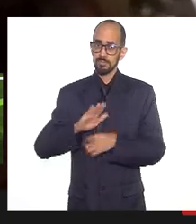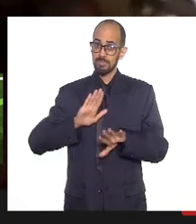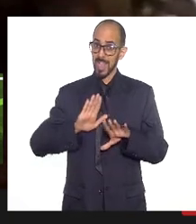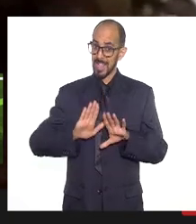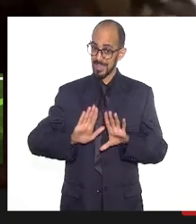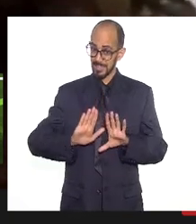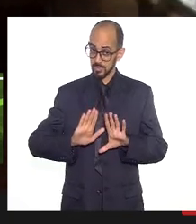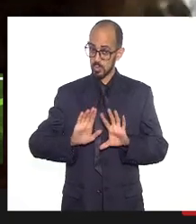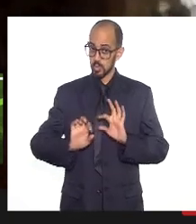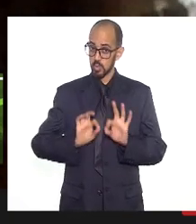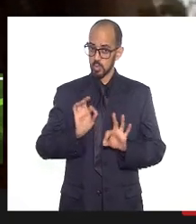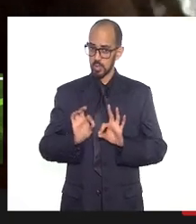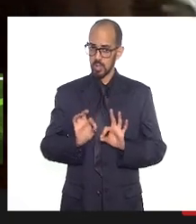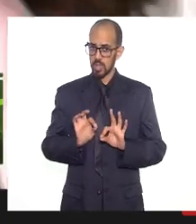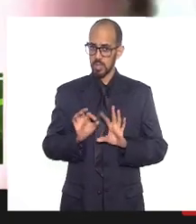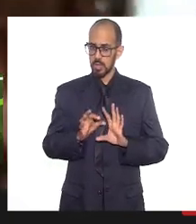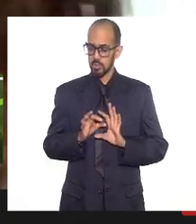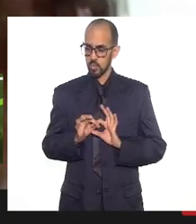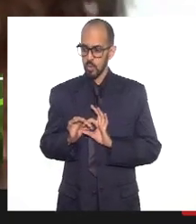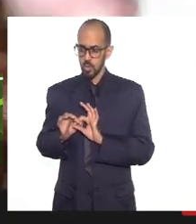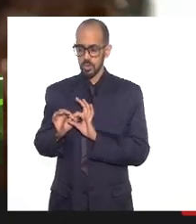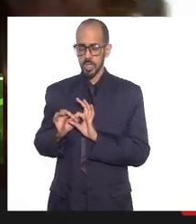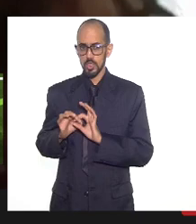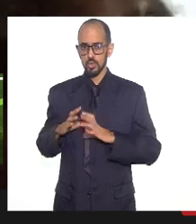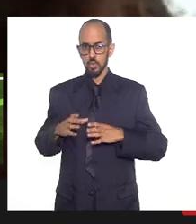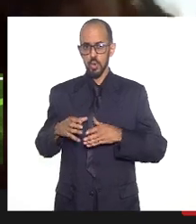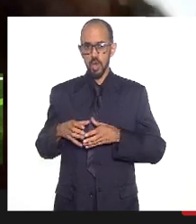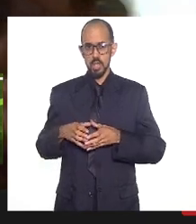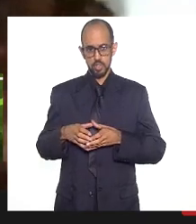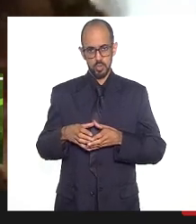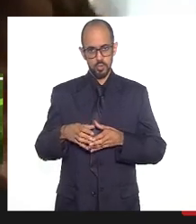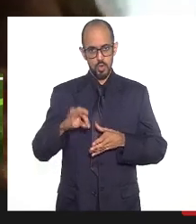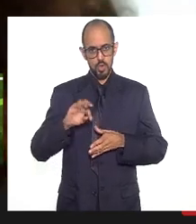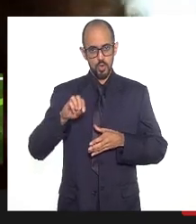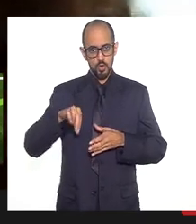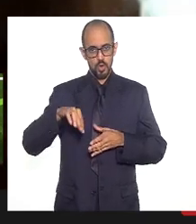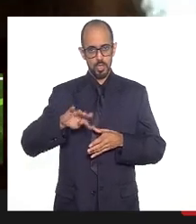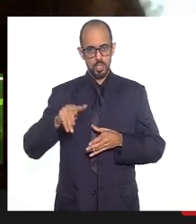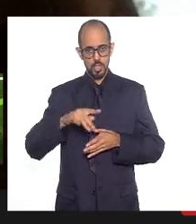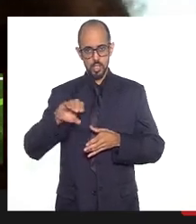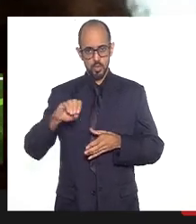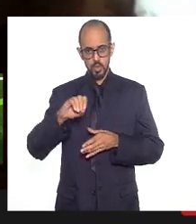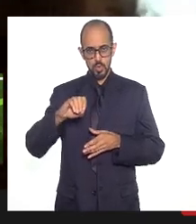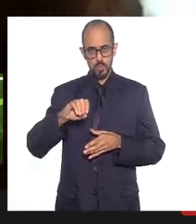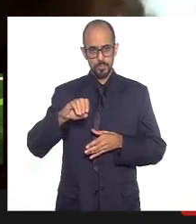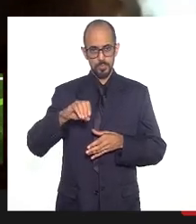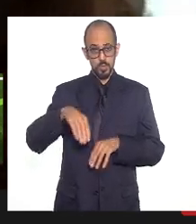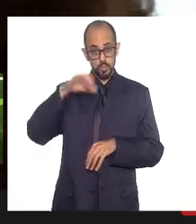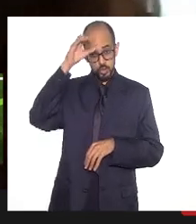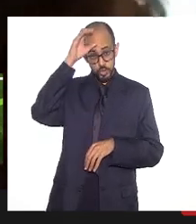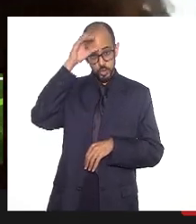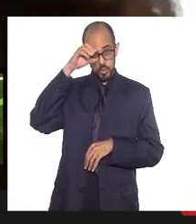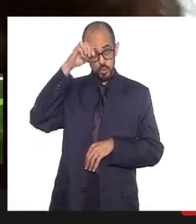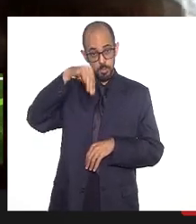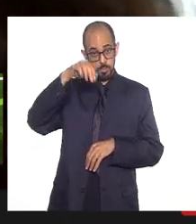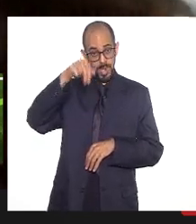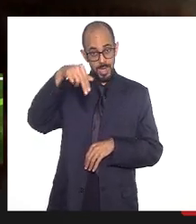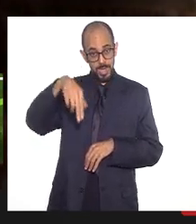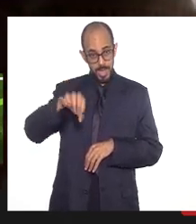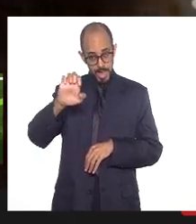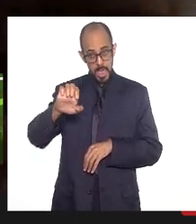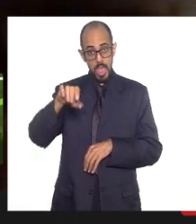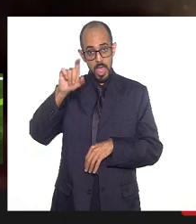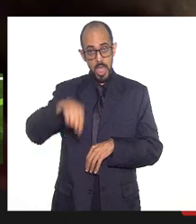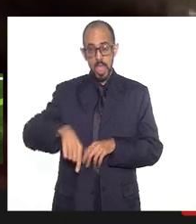uma dimensão coletiva da vida. Toninho, Tio Mané fazem parte da história desse